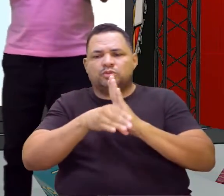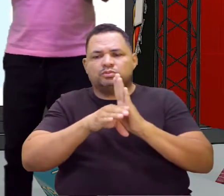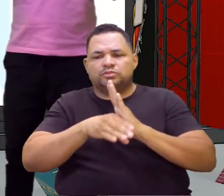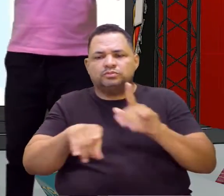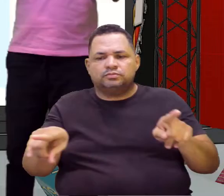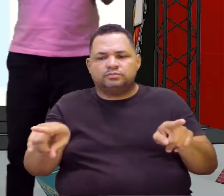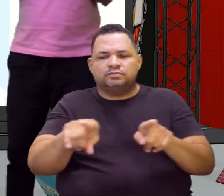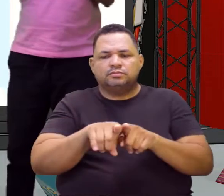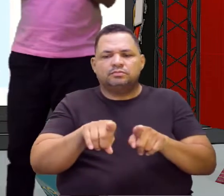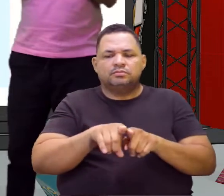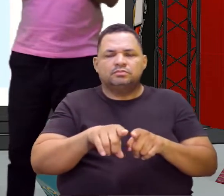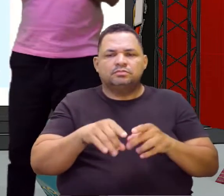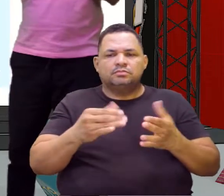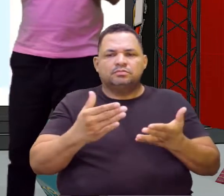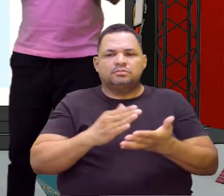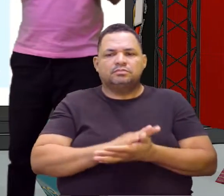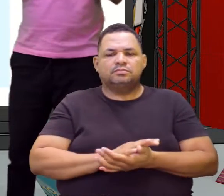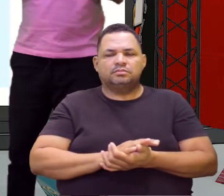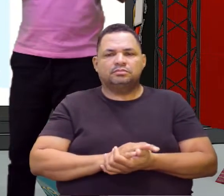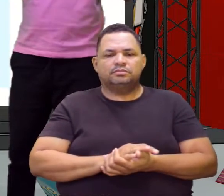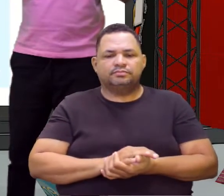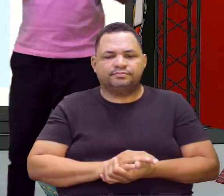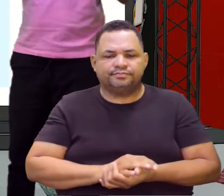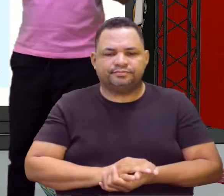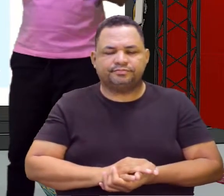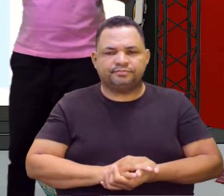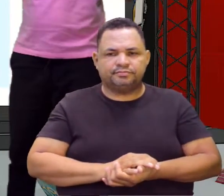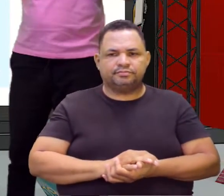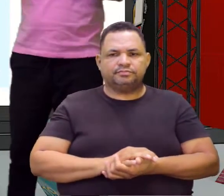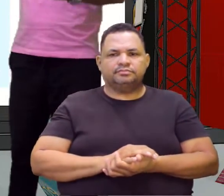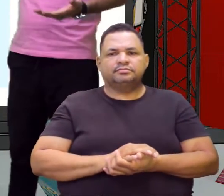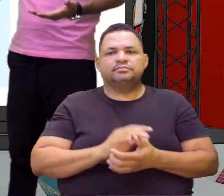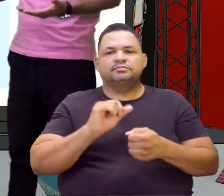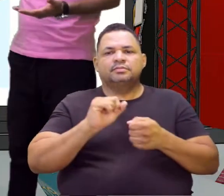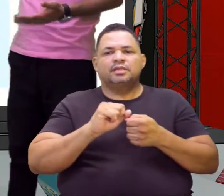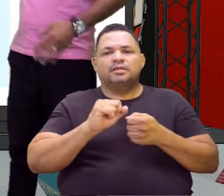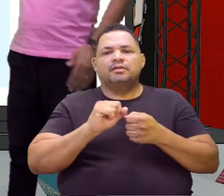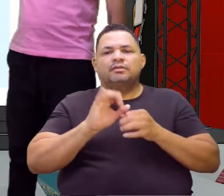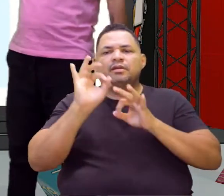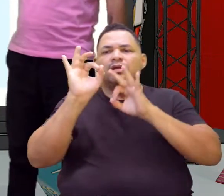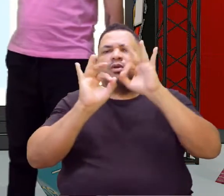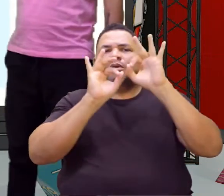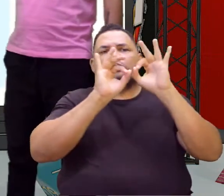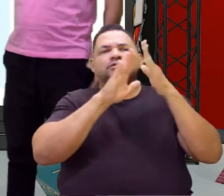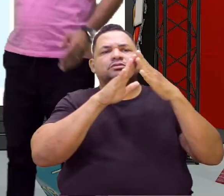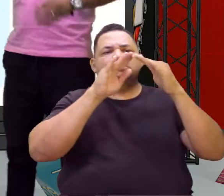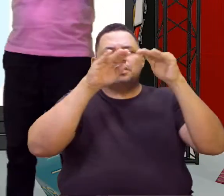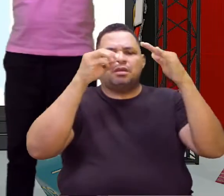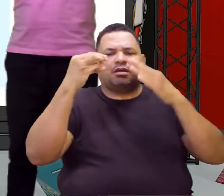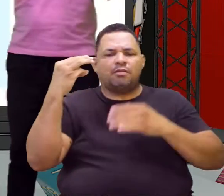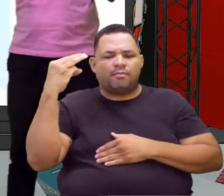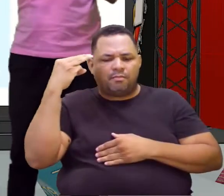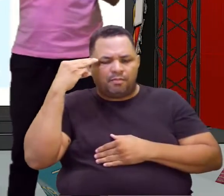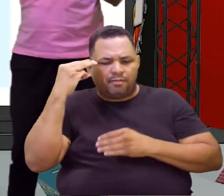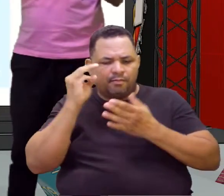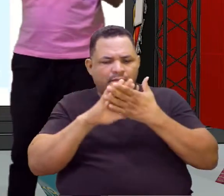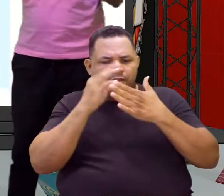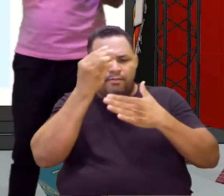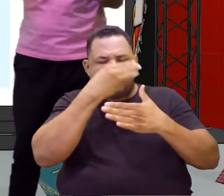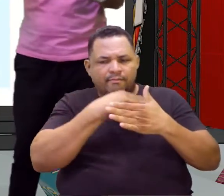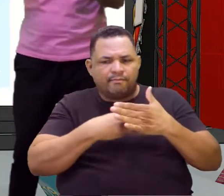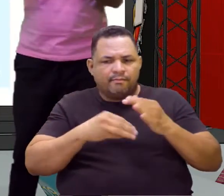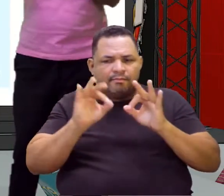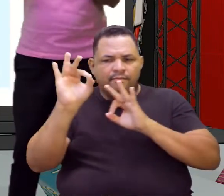E aí, com isso, sem muita delenga, sem muito enrolar, você faz um mapa mental de geometria. Você constrói um mapa